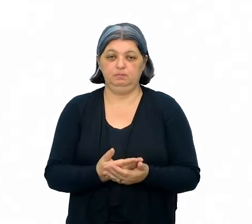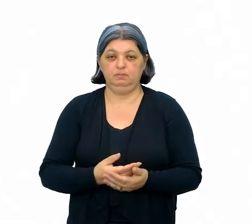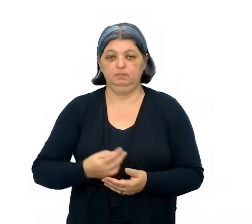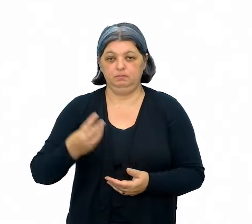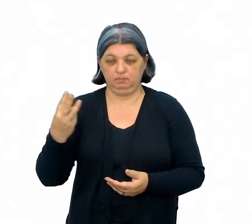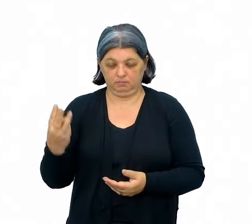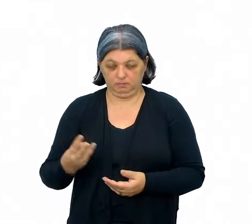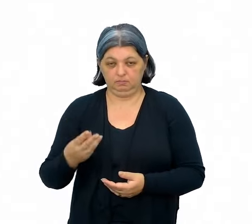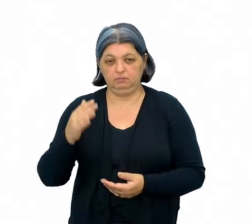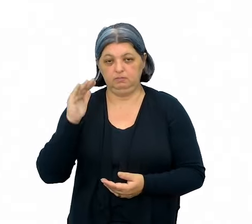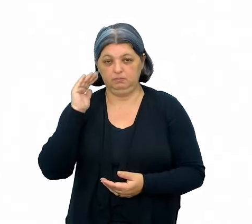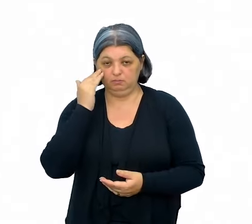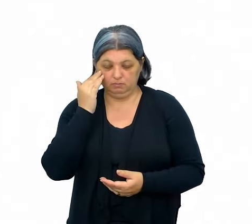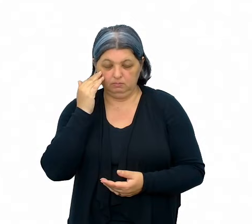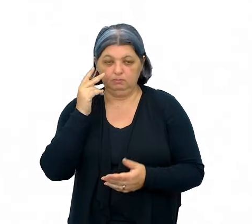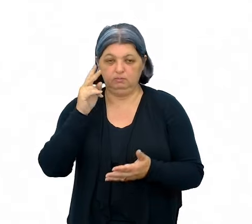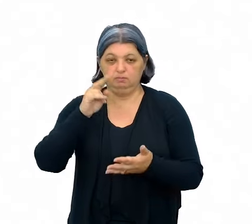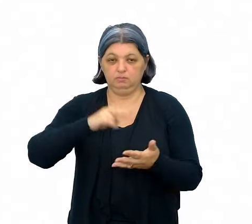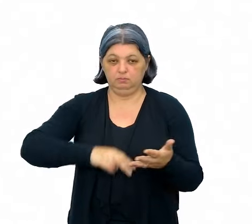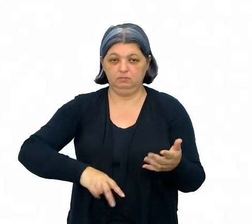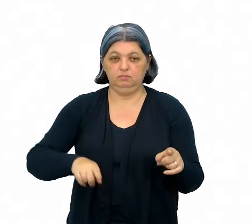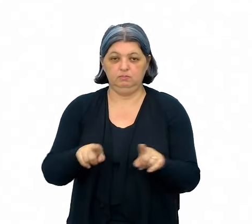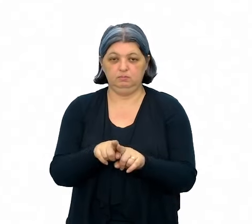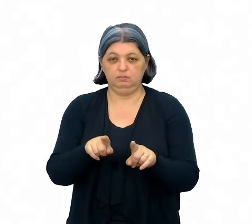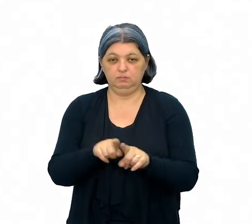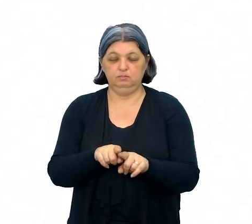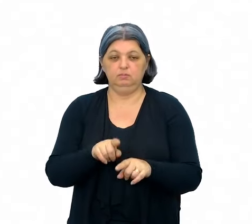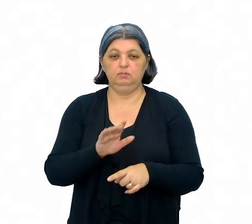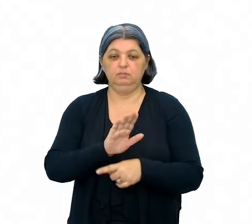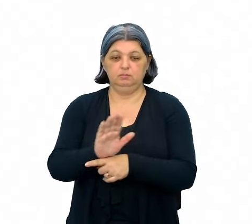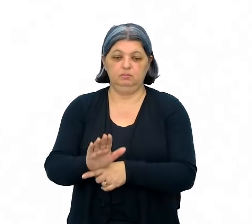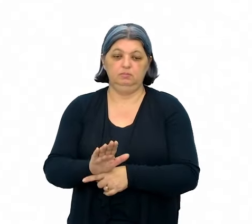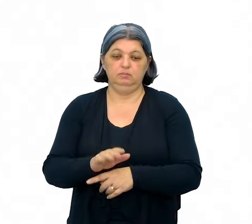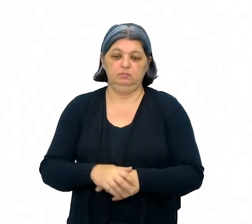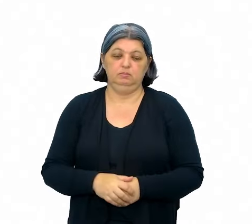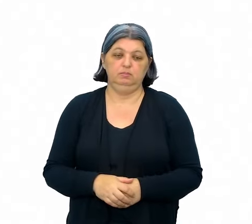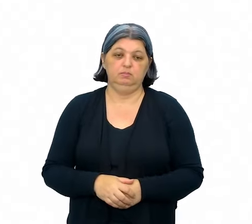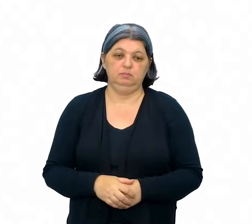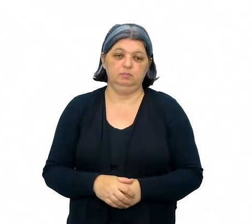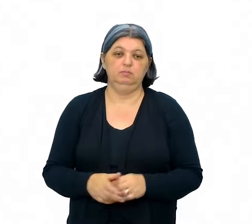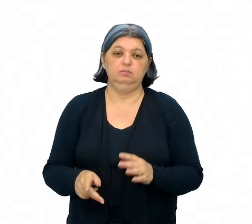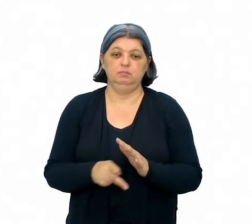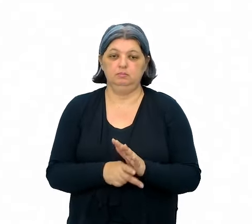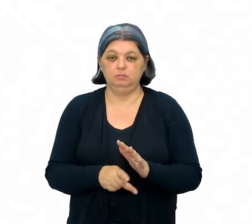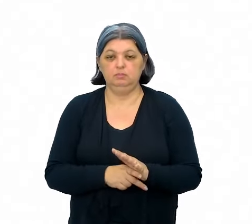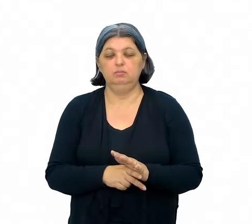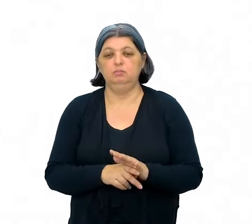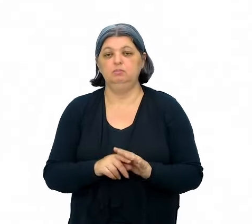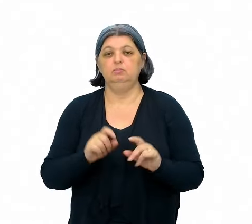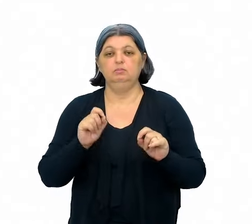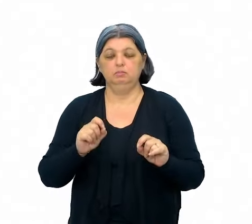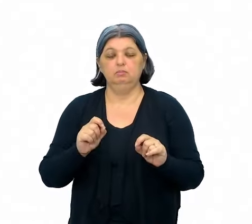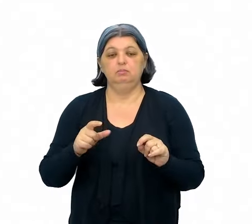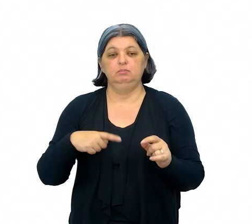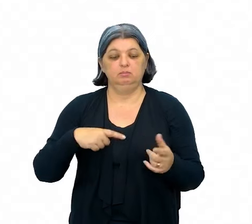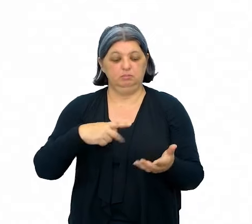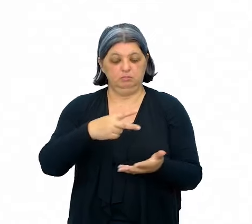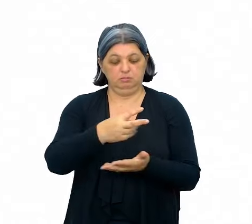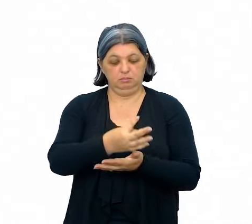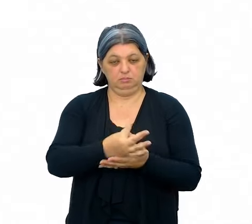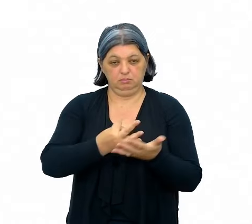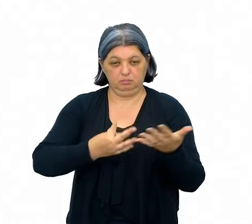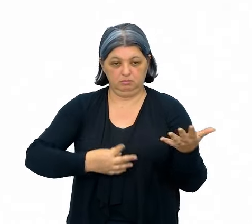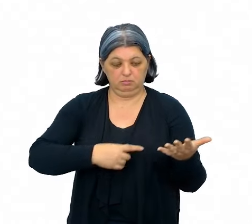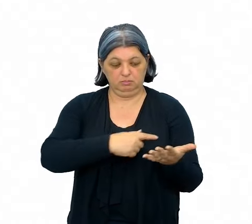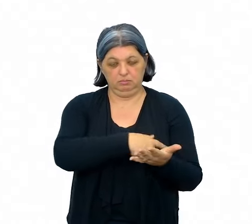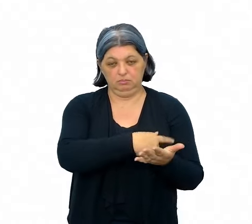da compreensão leitor, além de contribuir para a ampliação do repertório dos estudantes nos